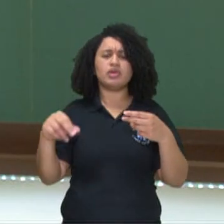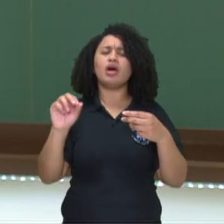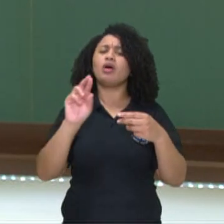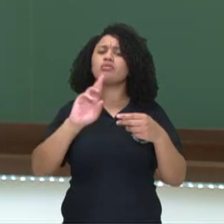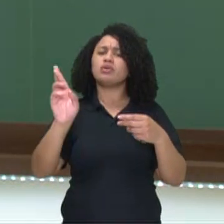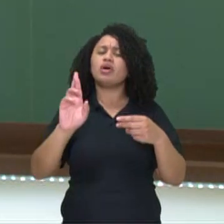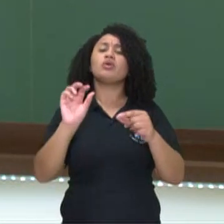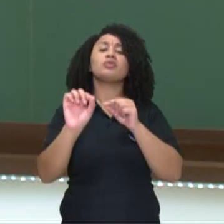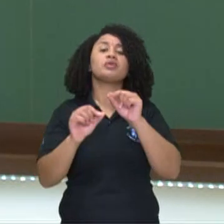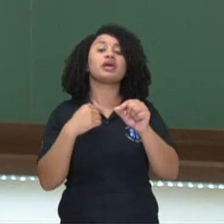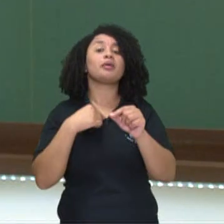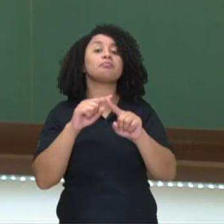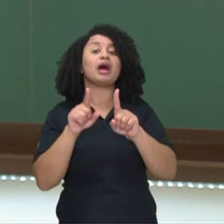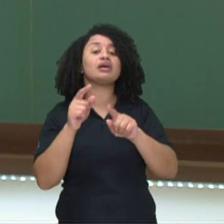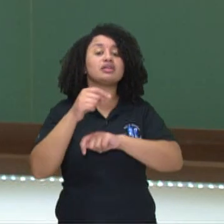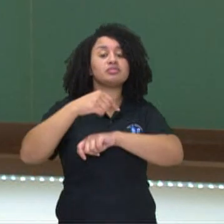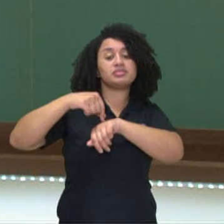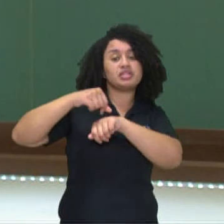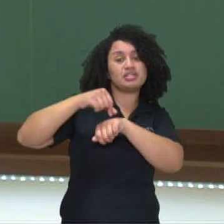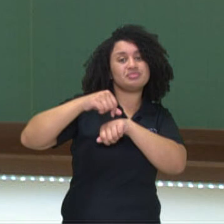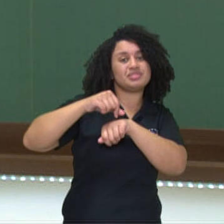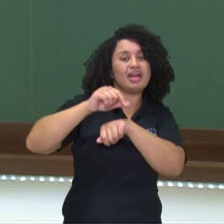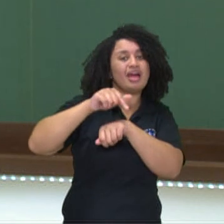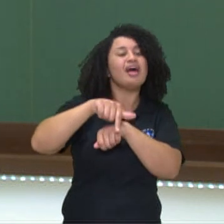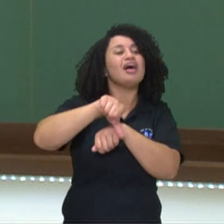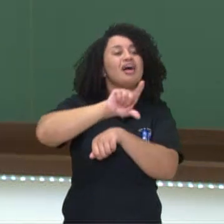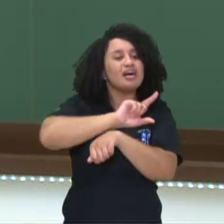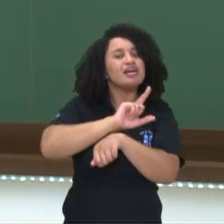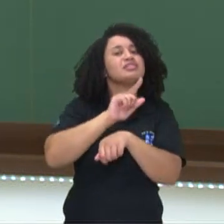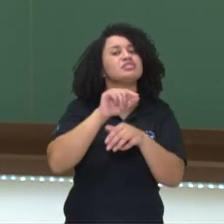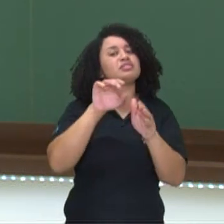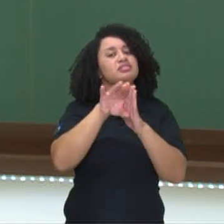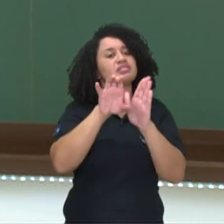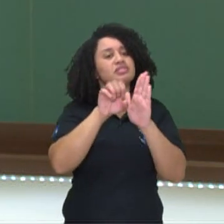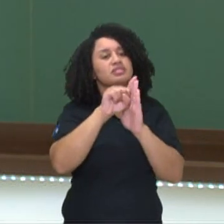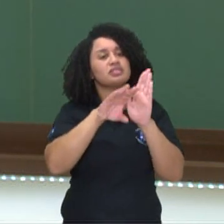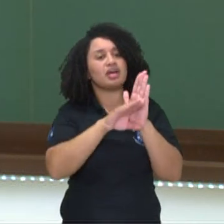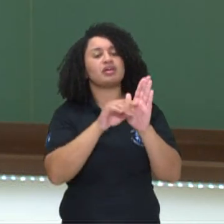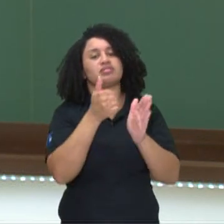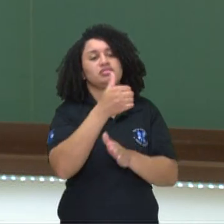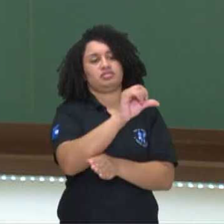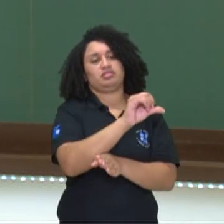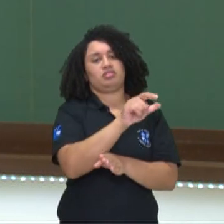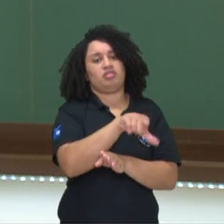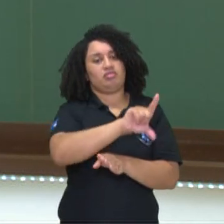em capitalismo financeiro, ele é anterior, ele já começa no século XIX. Então,